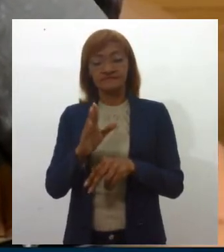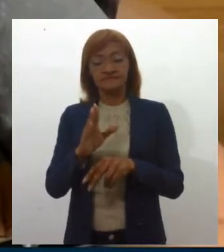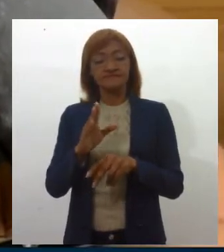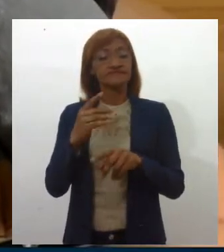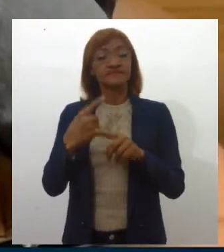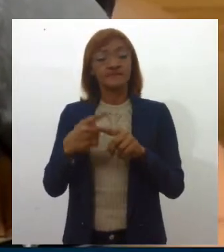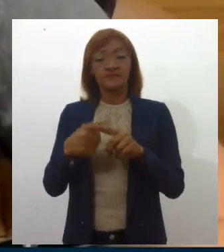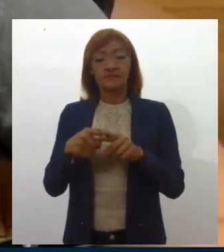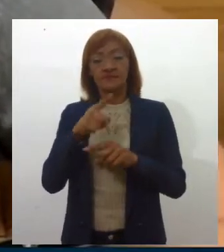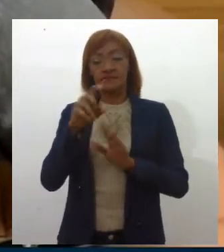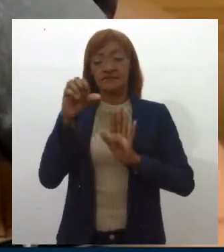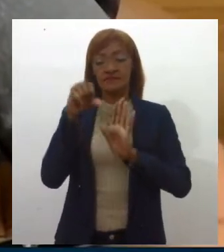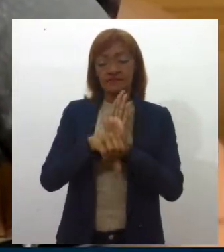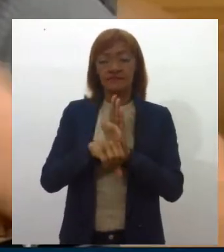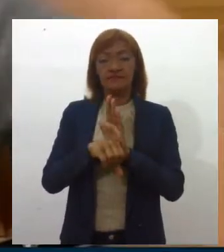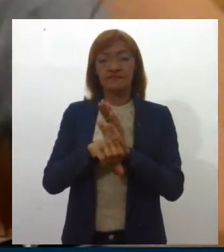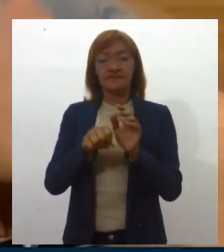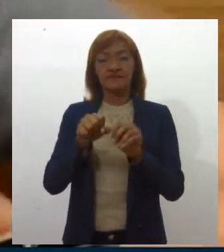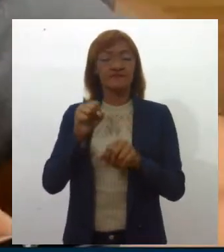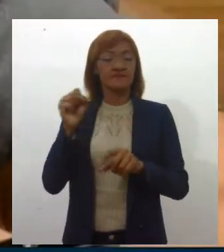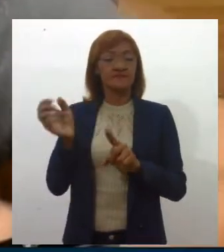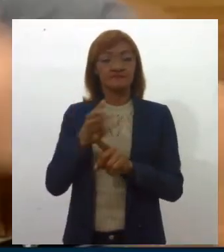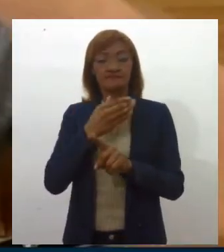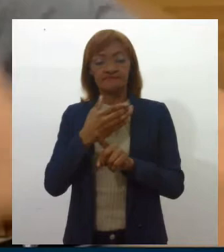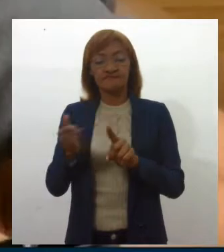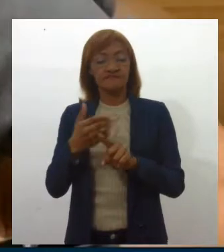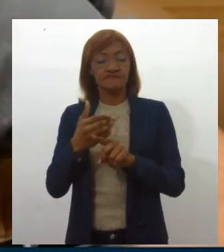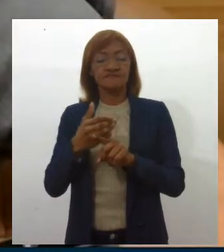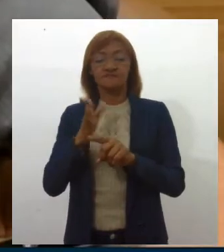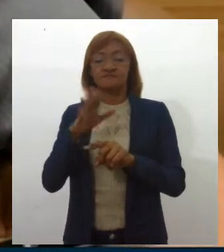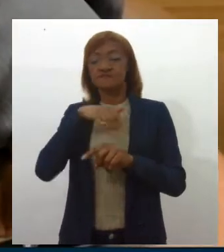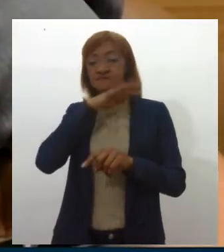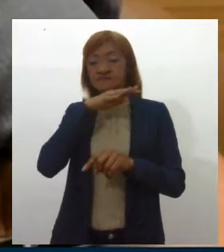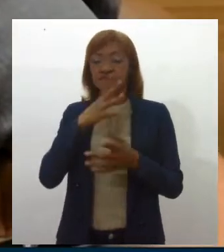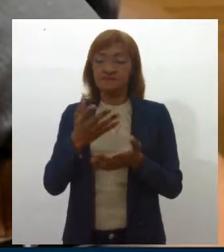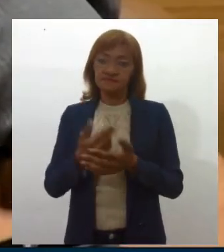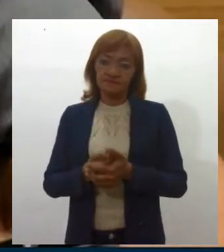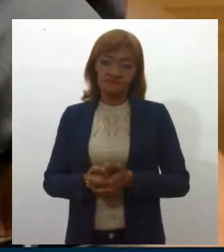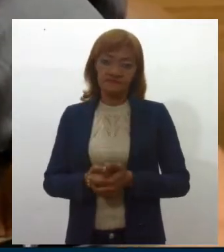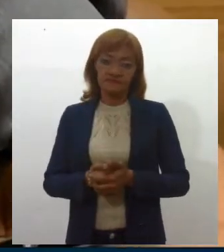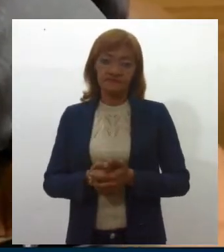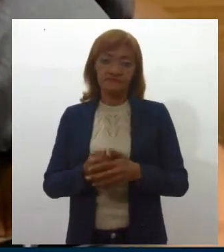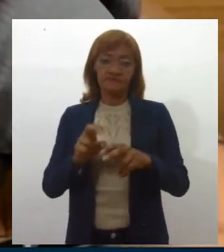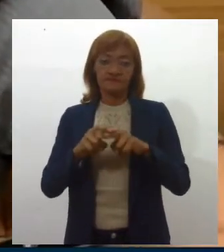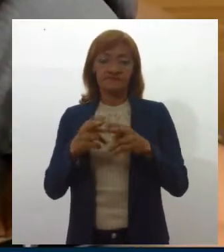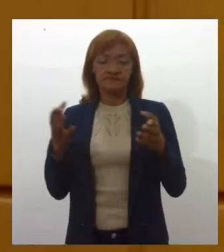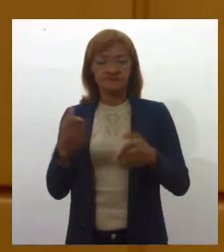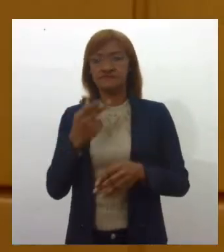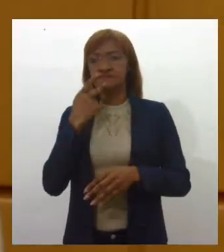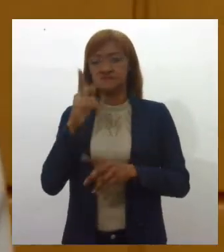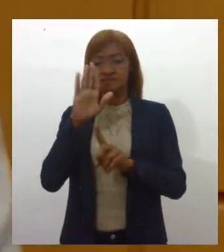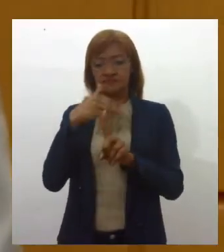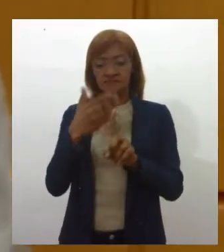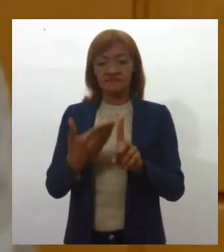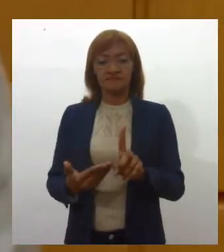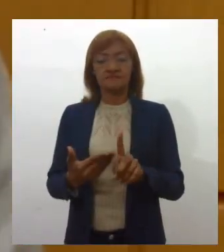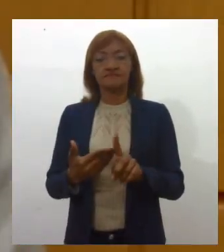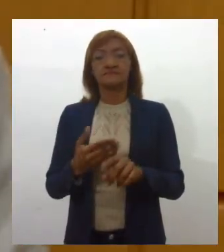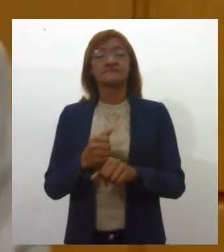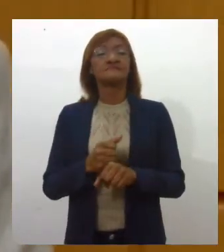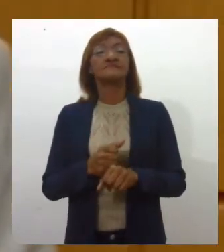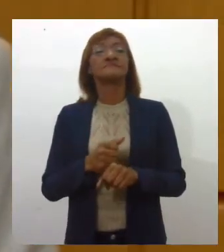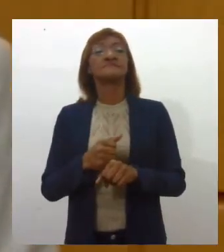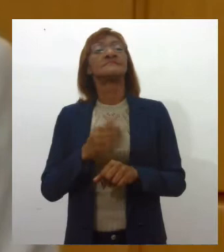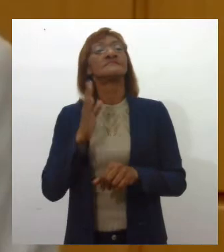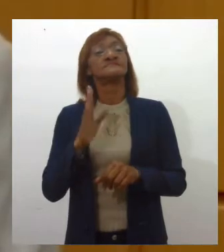pelo seu crime, que estava espancando o animal. Então ele está fazendo falta, ele faz falta e a gente está aqui fazendo essa justa homenagem. Já o primeiro deputado a